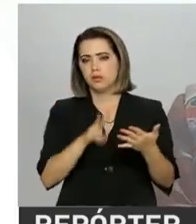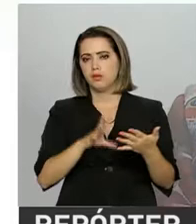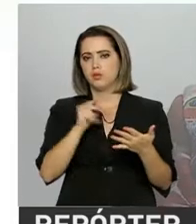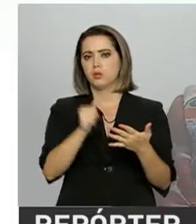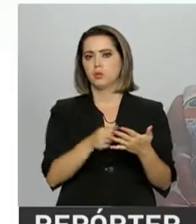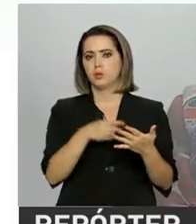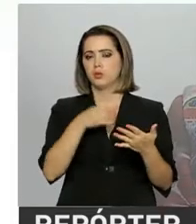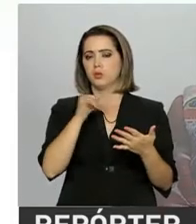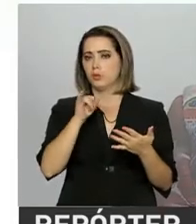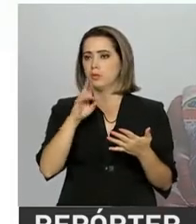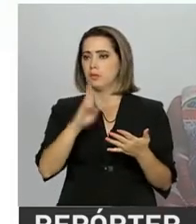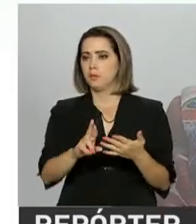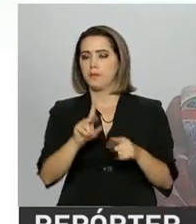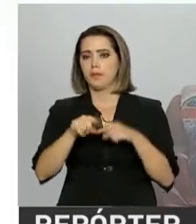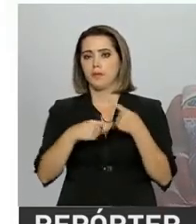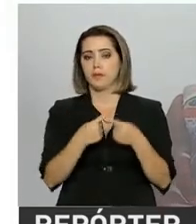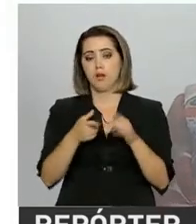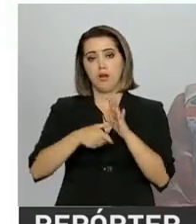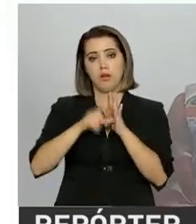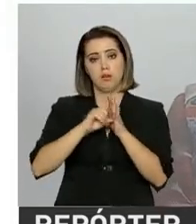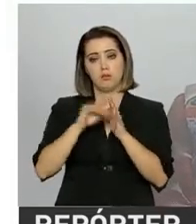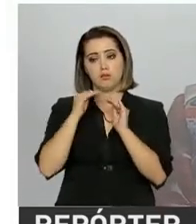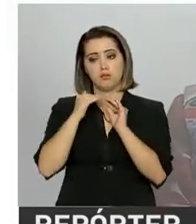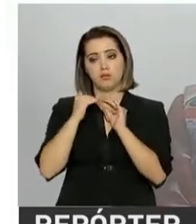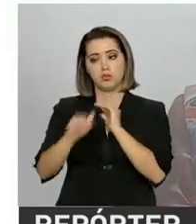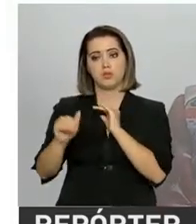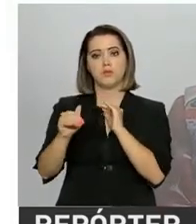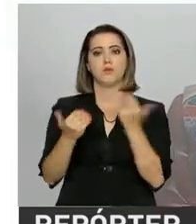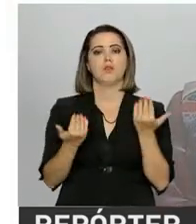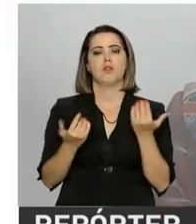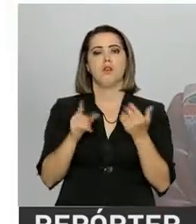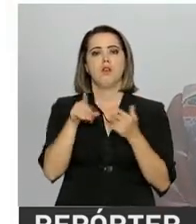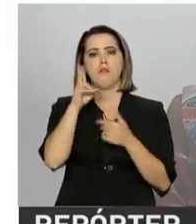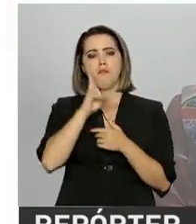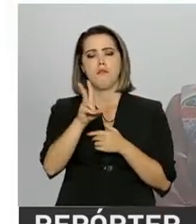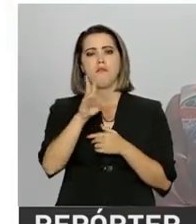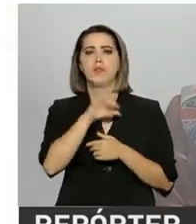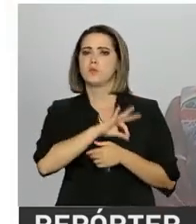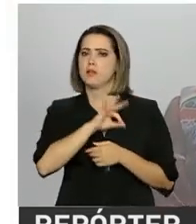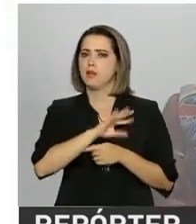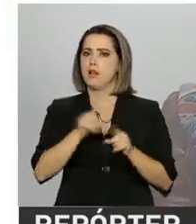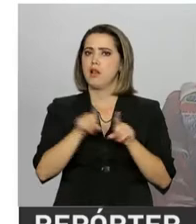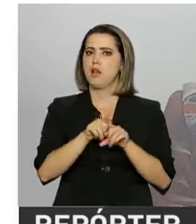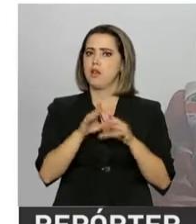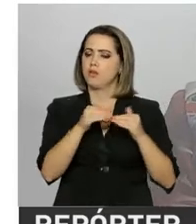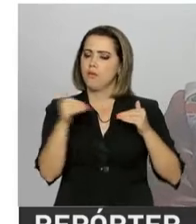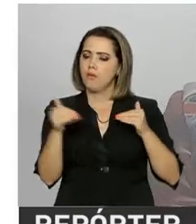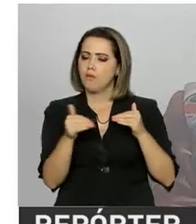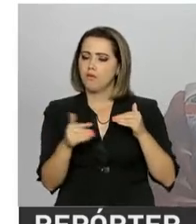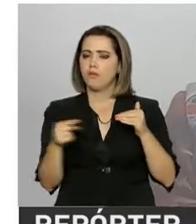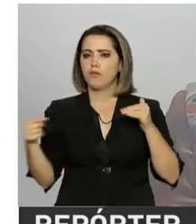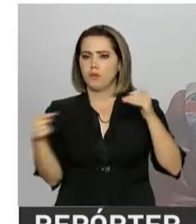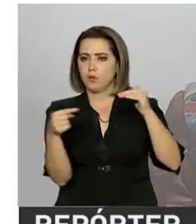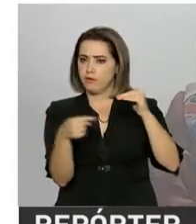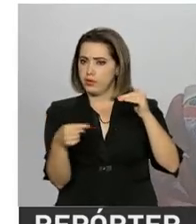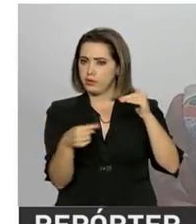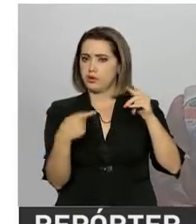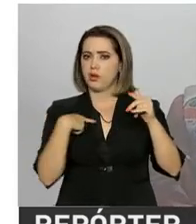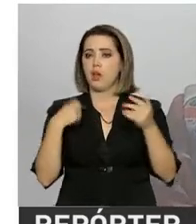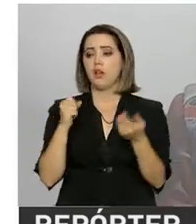declaração antes de enviar então não só os rendimentos mas as deduções as aquisições também